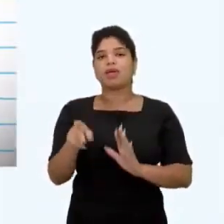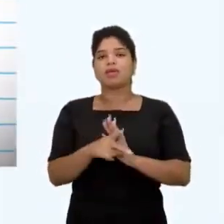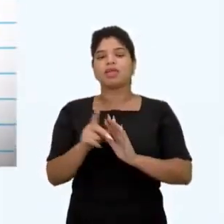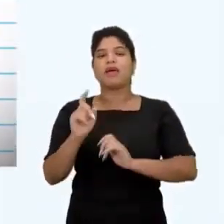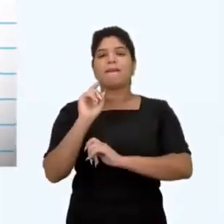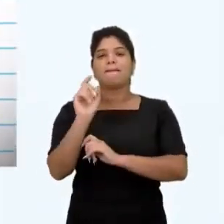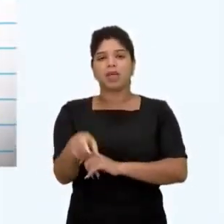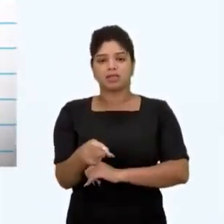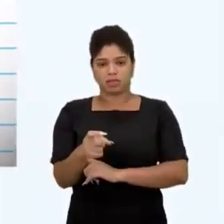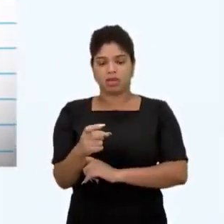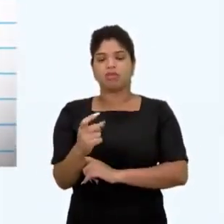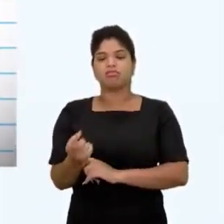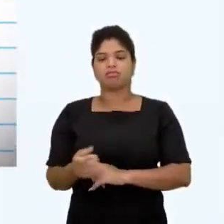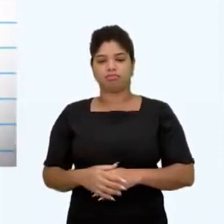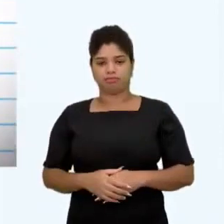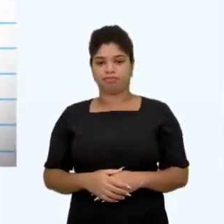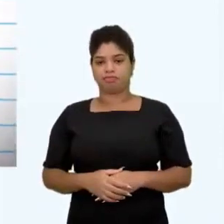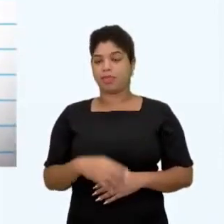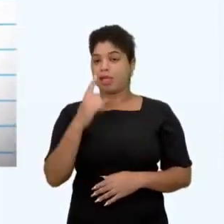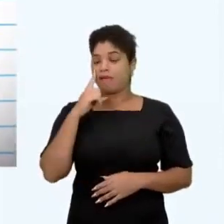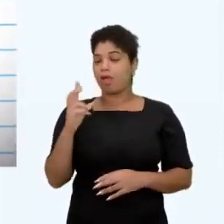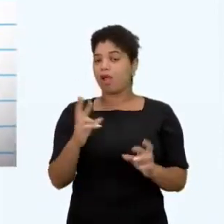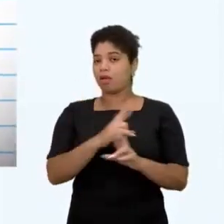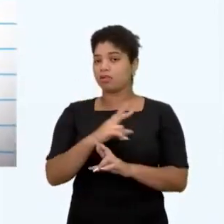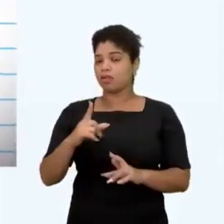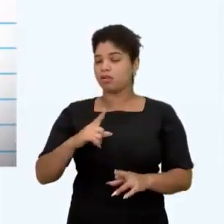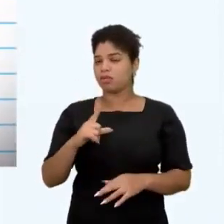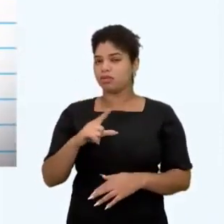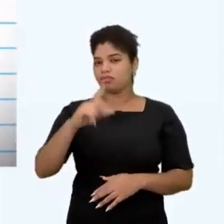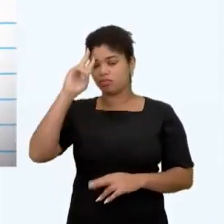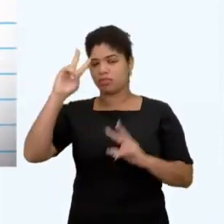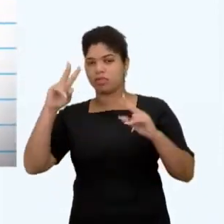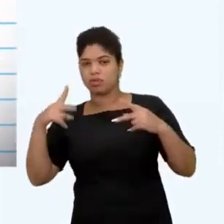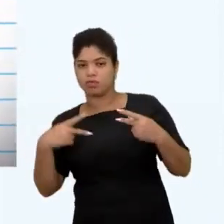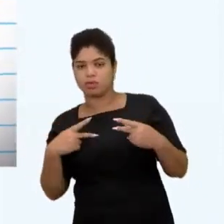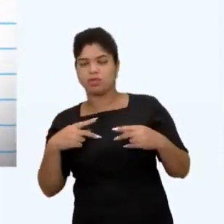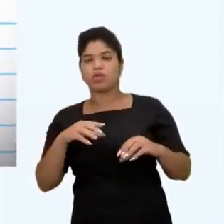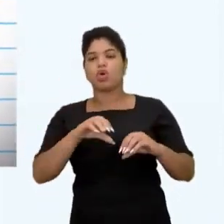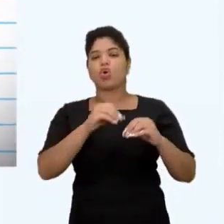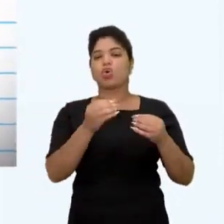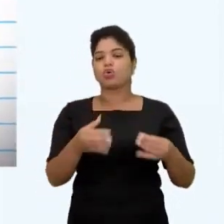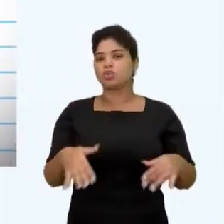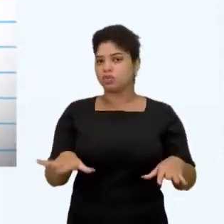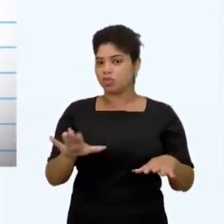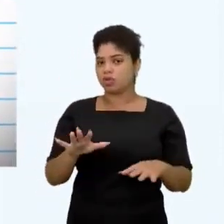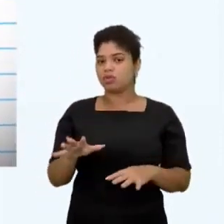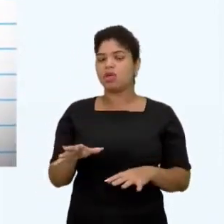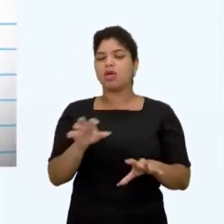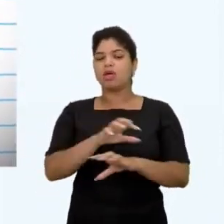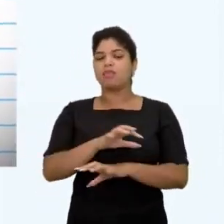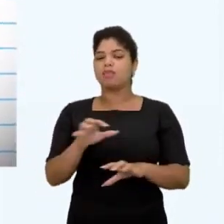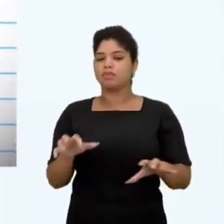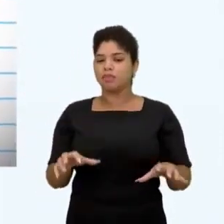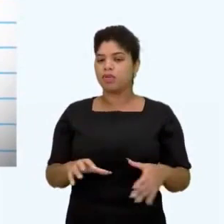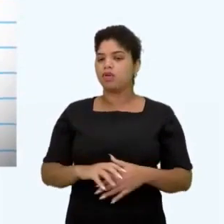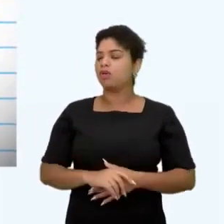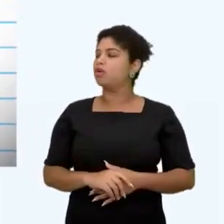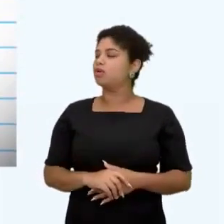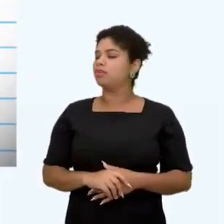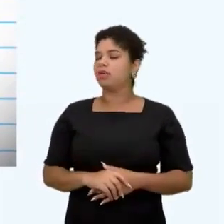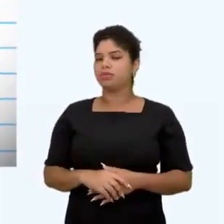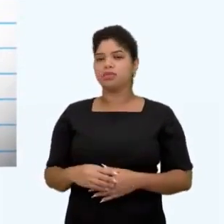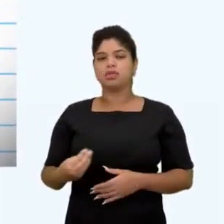marítima. Apesar de sua importância, a relação do homem com o oceano e a sua biodiversidade não vem sendo feita de maneira sustentável.